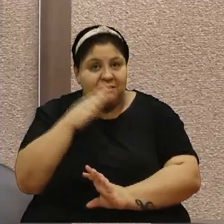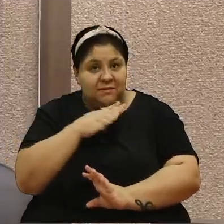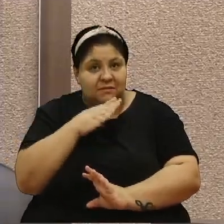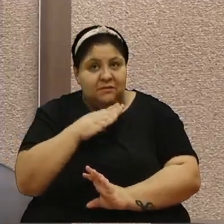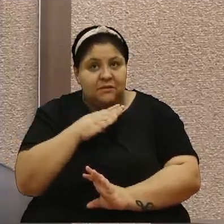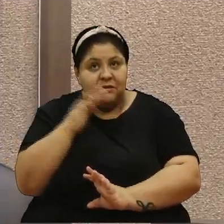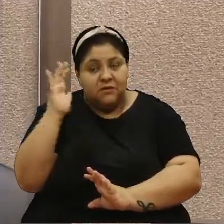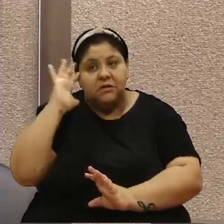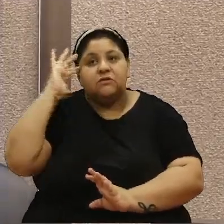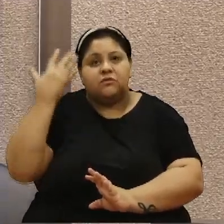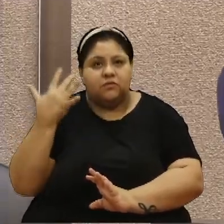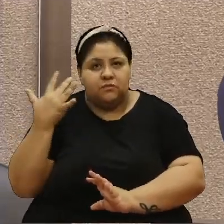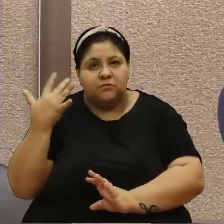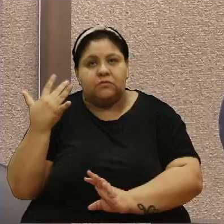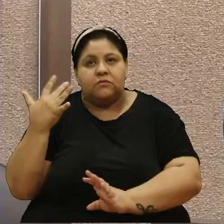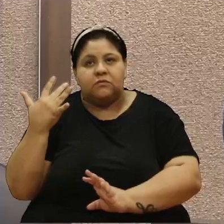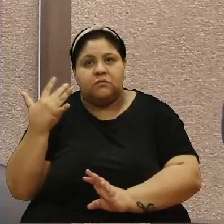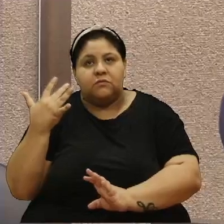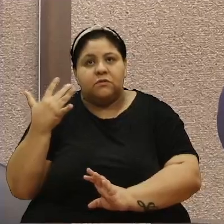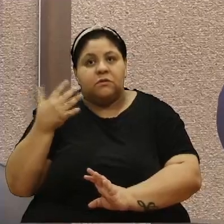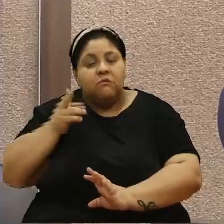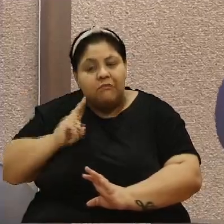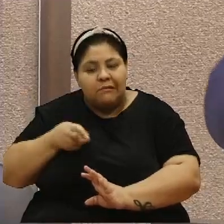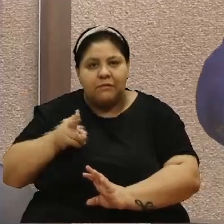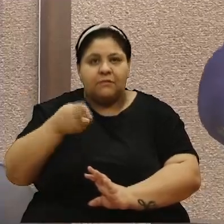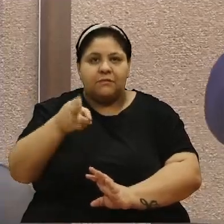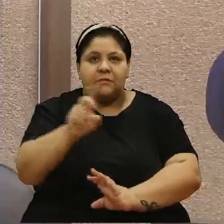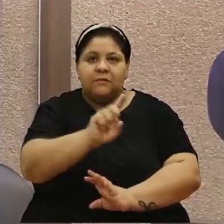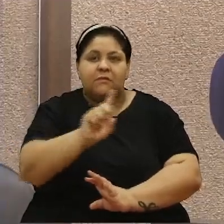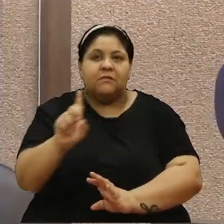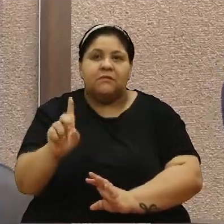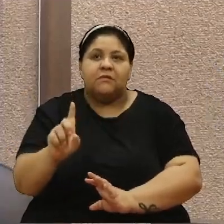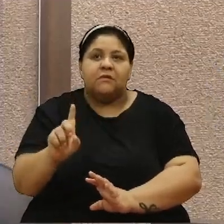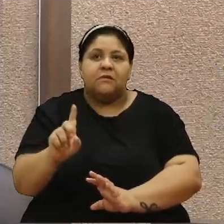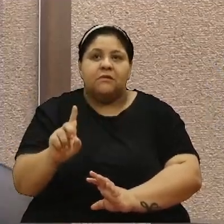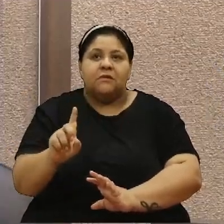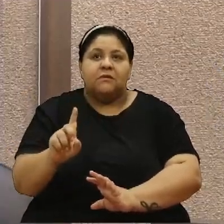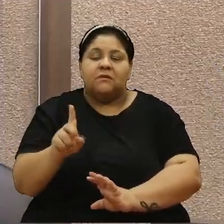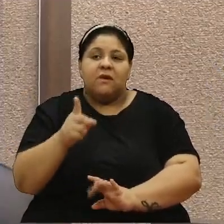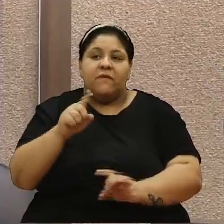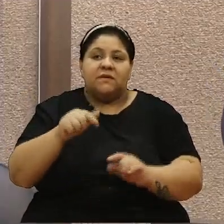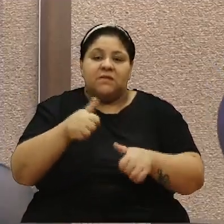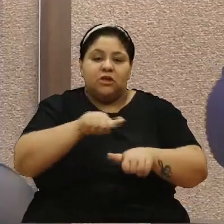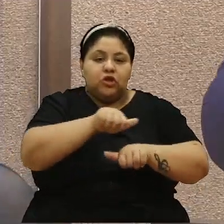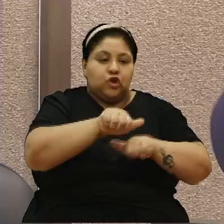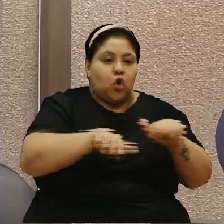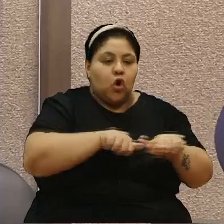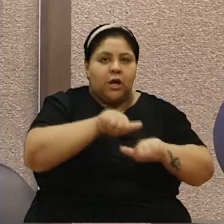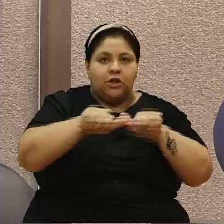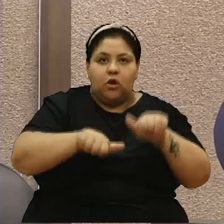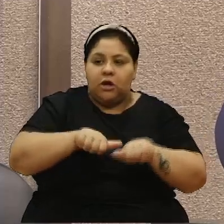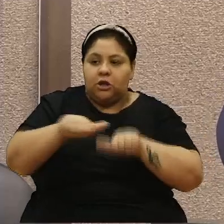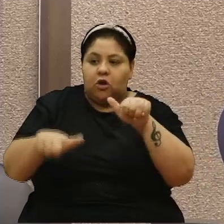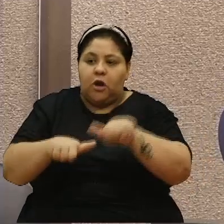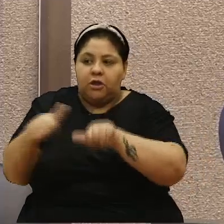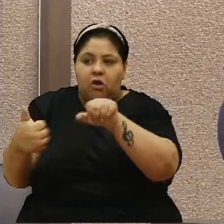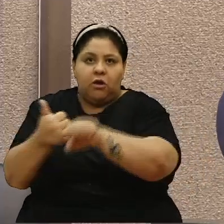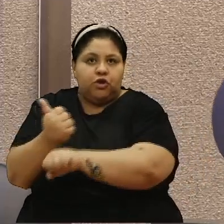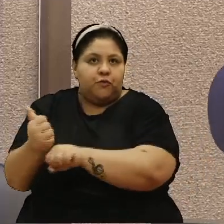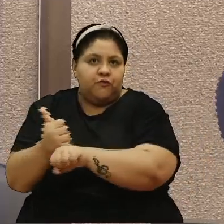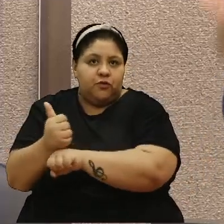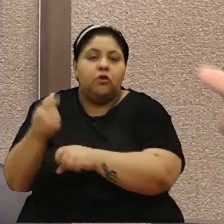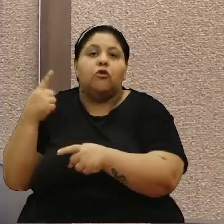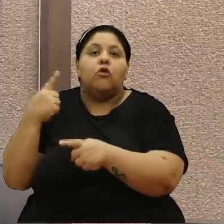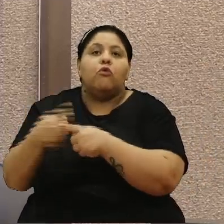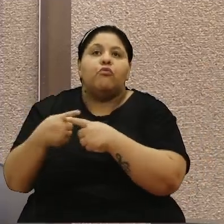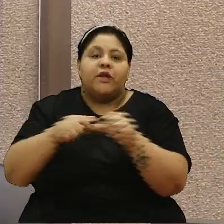e soluções que sejam duradouras. Não essa alta rotatividade dos profissionais. Por que está